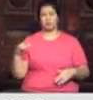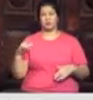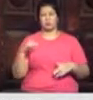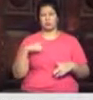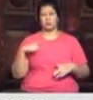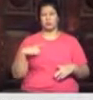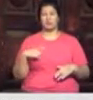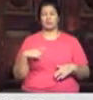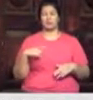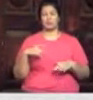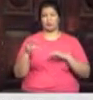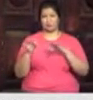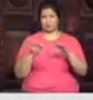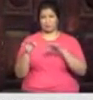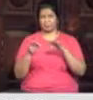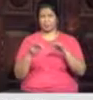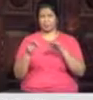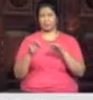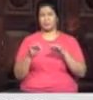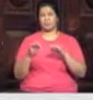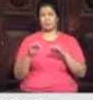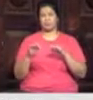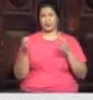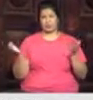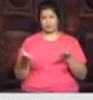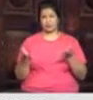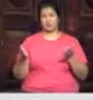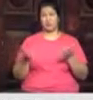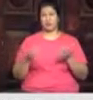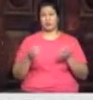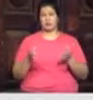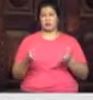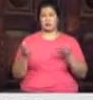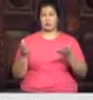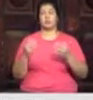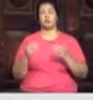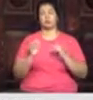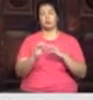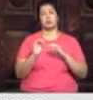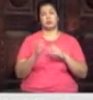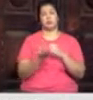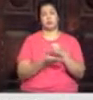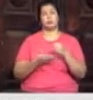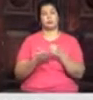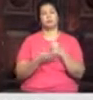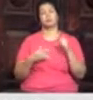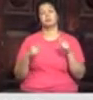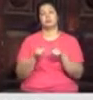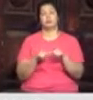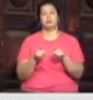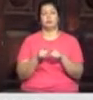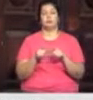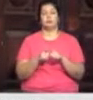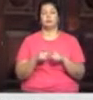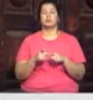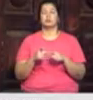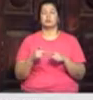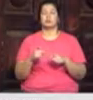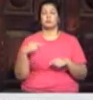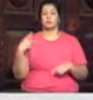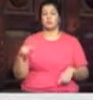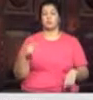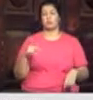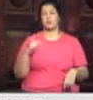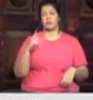superior e fomenta também, muito recentemente, iniciativas no campo da educação básica, e tem também ainda, deputado Conte Bittencourt,